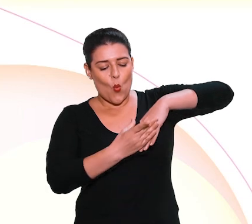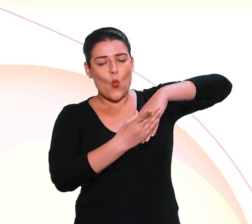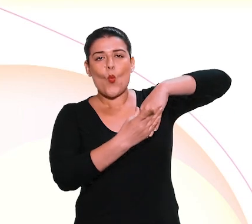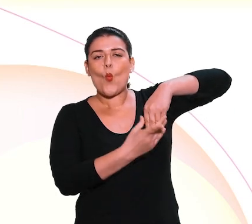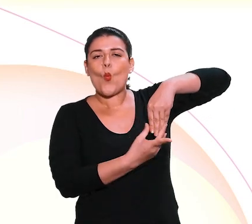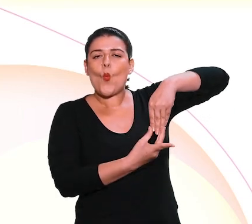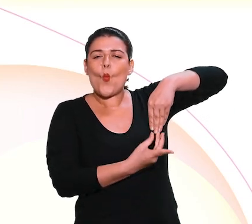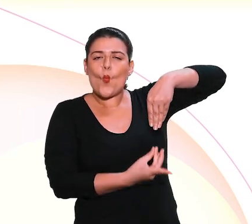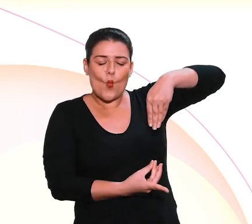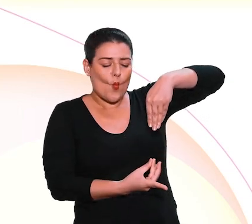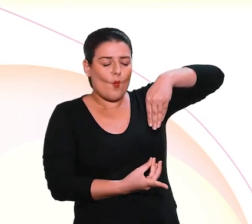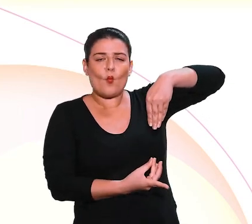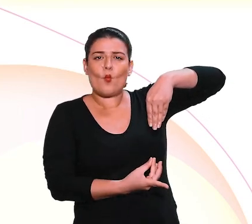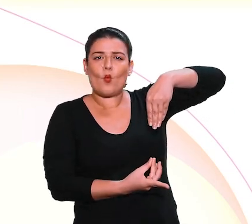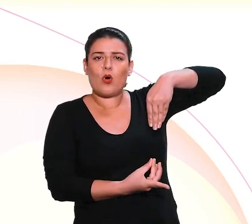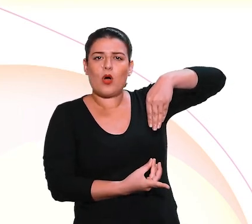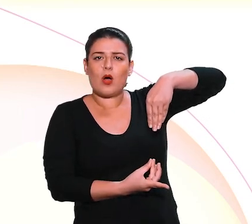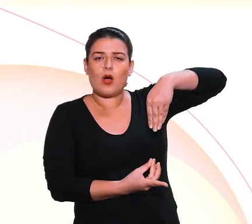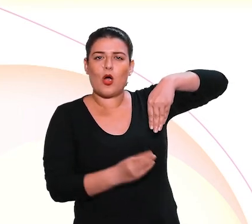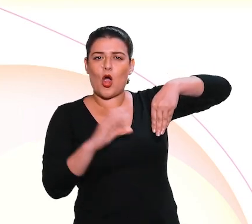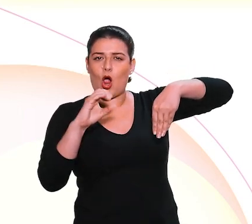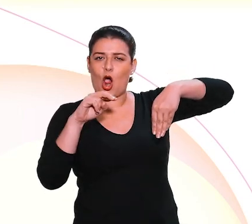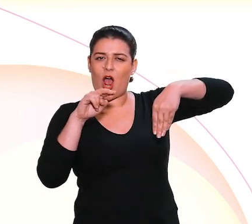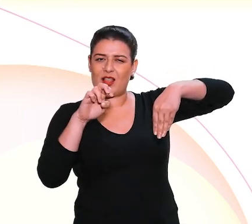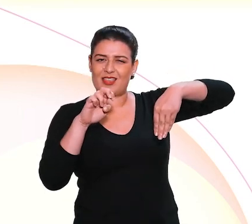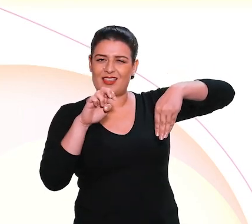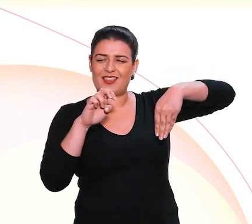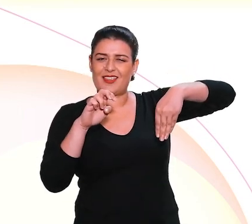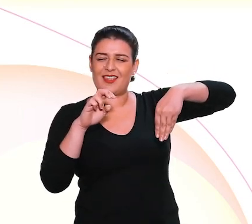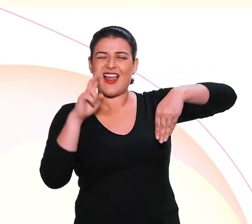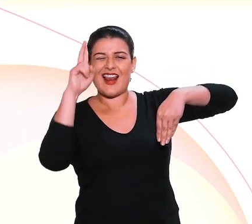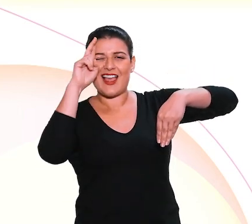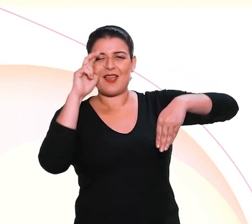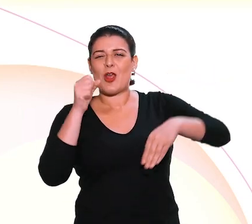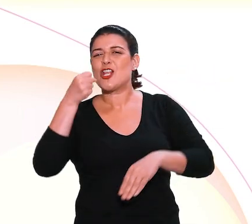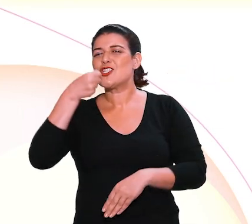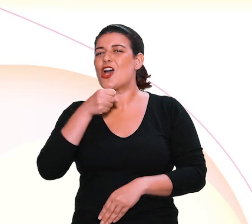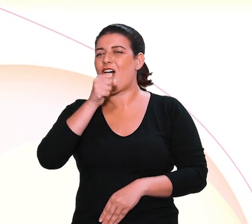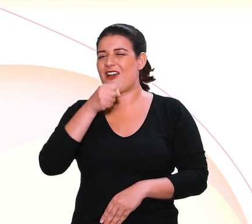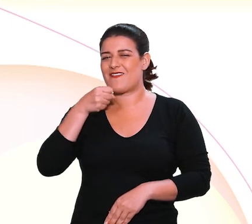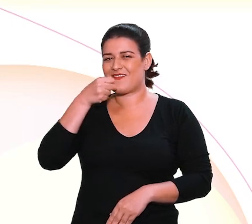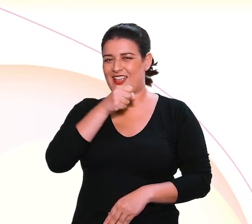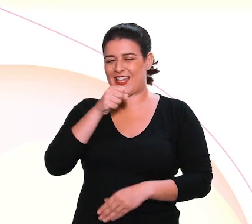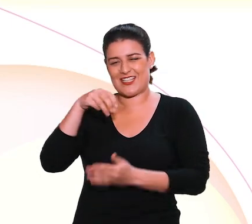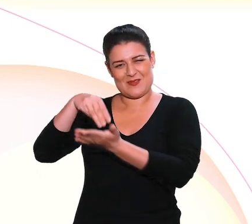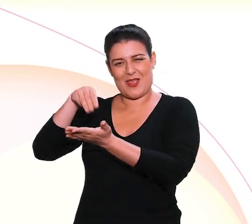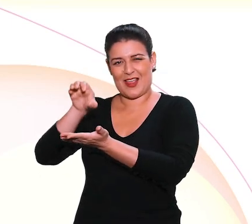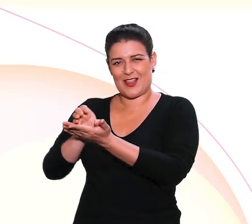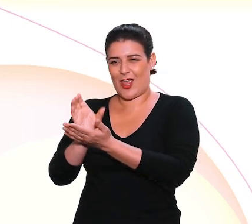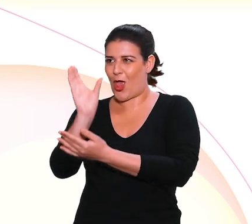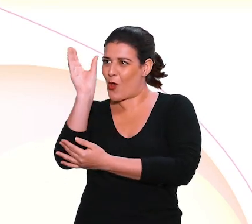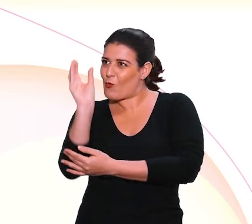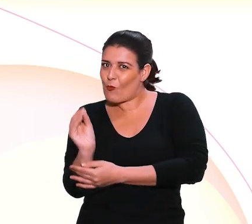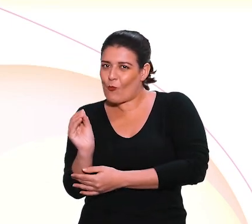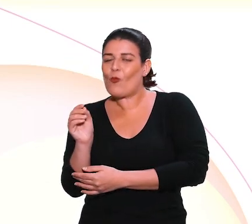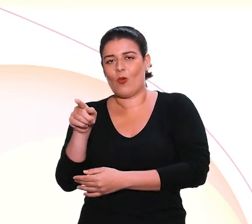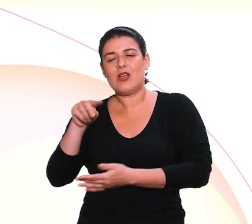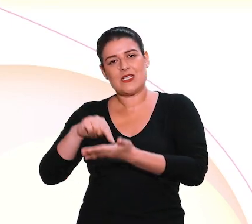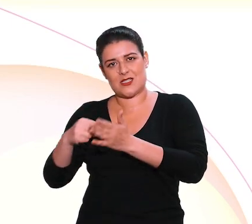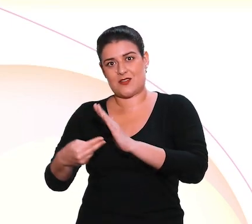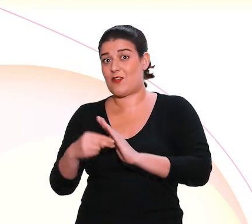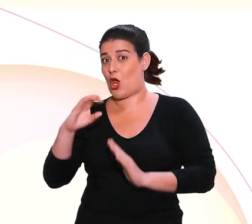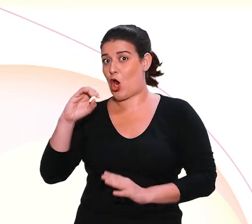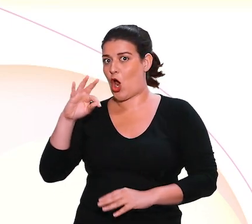ter um formato que é um formato cônico. Cone, pra gente, é só lembrar da casquinha lá do sorvete do McDonald's que você tem. Aquilo é um